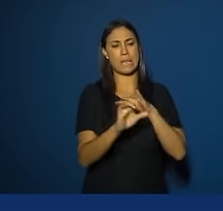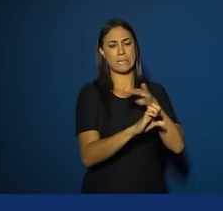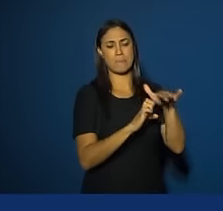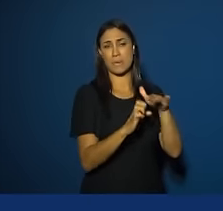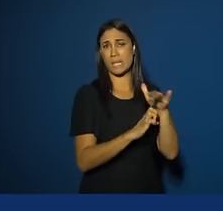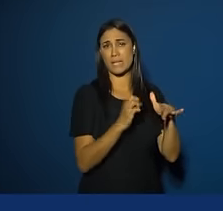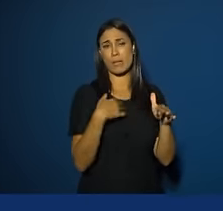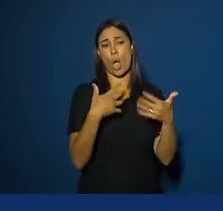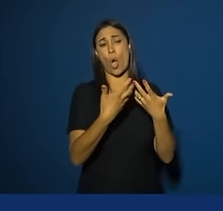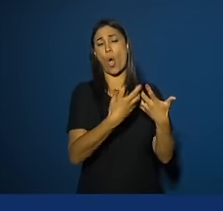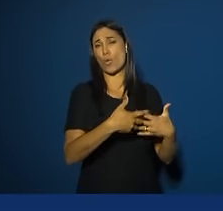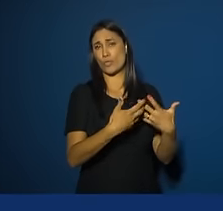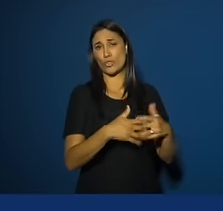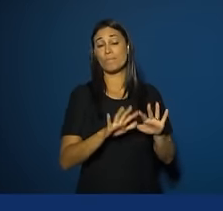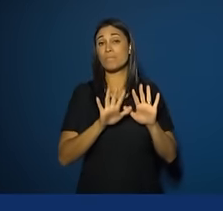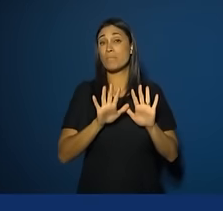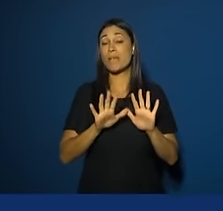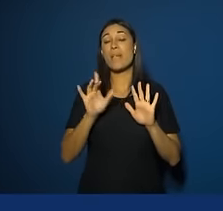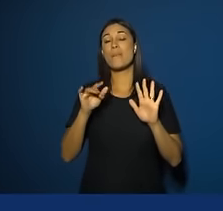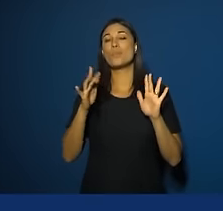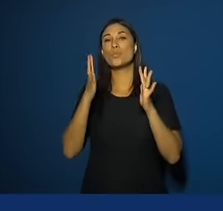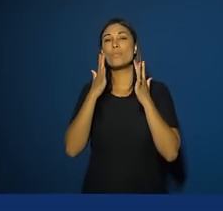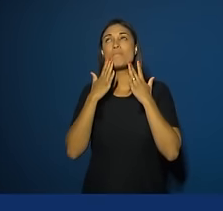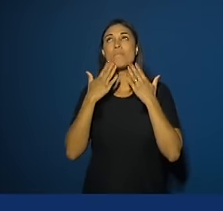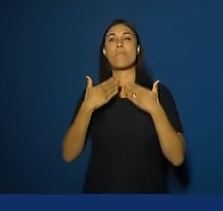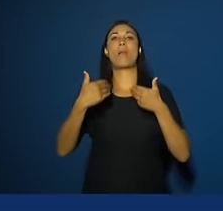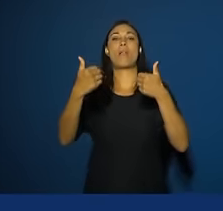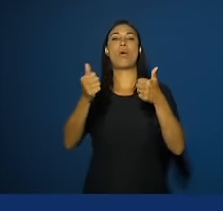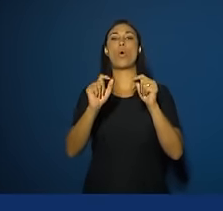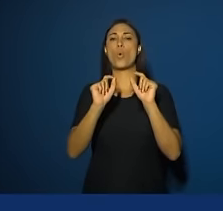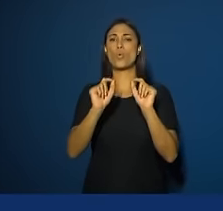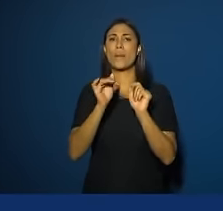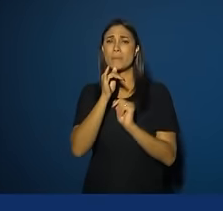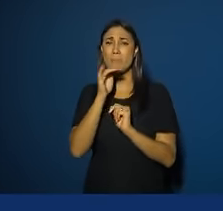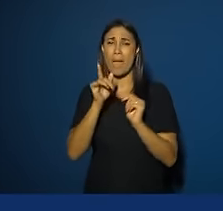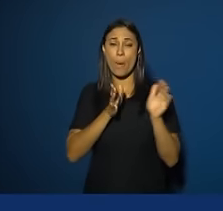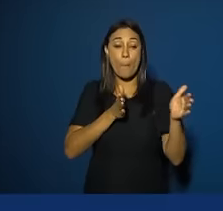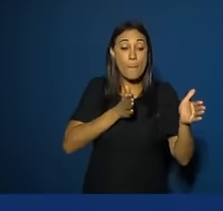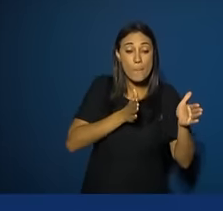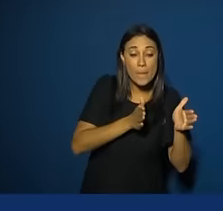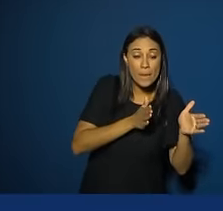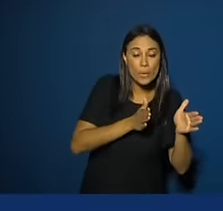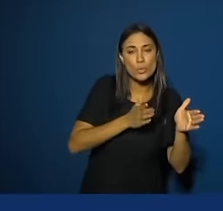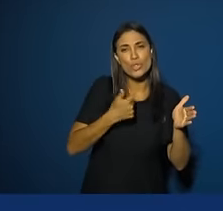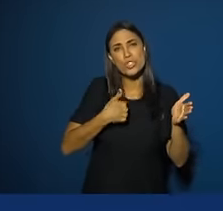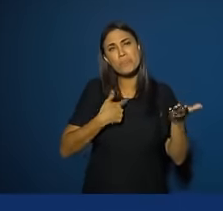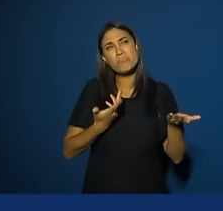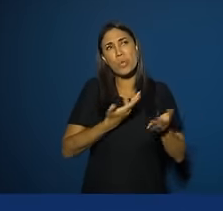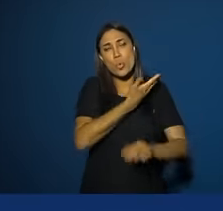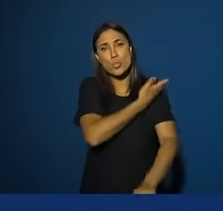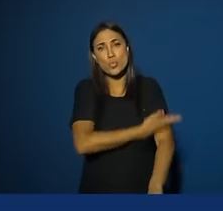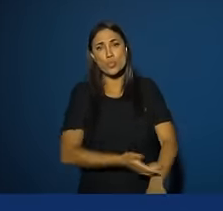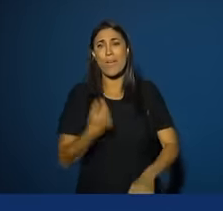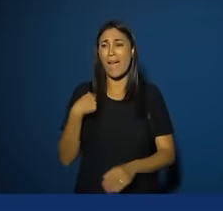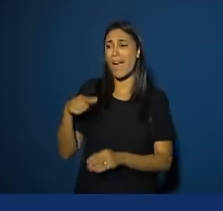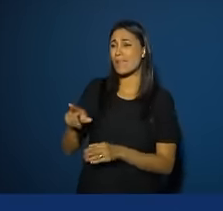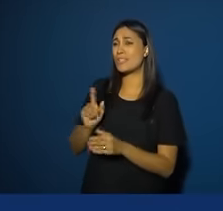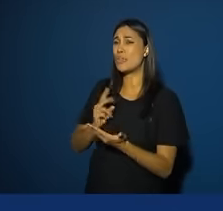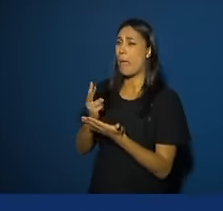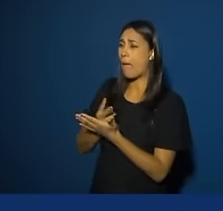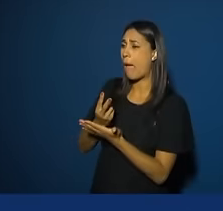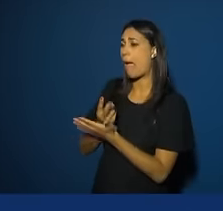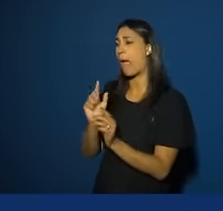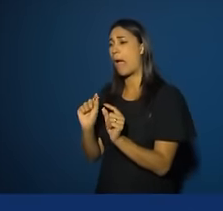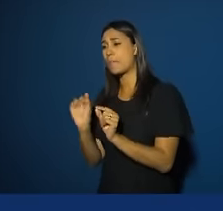agora olha William é muito mais saudável então é um período de acomodação ah a gente vai exagerar um pouco mais